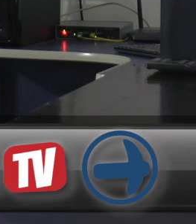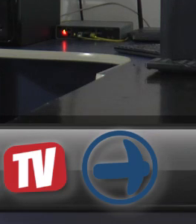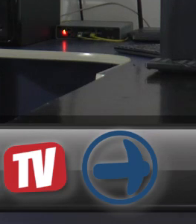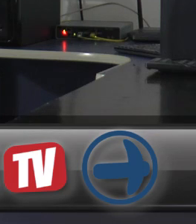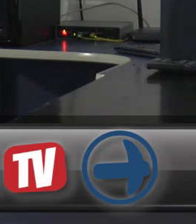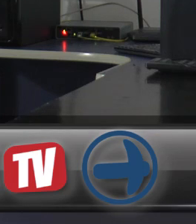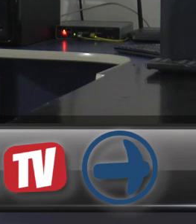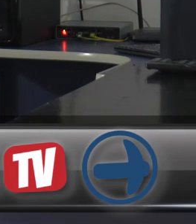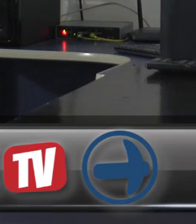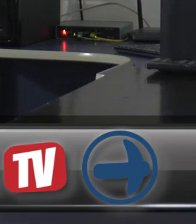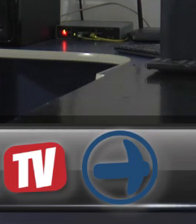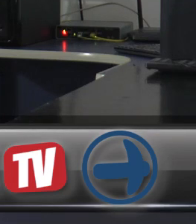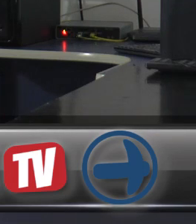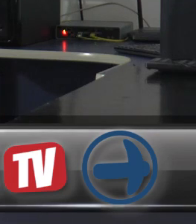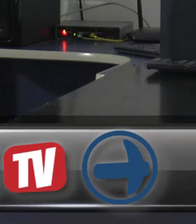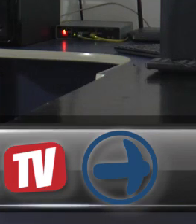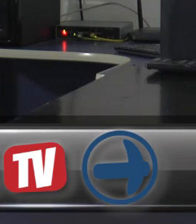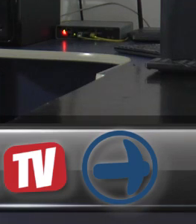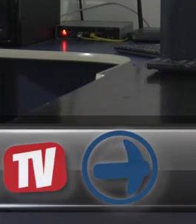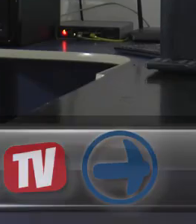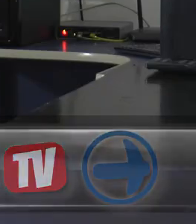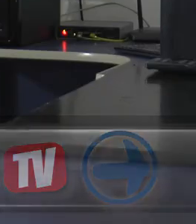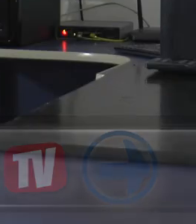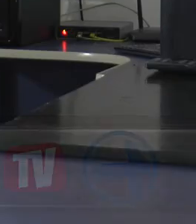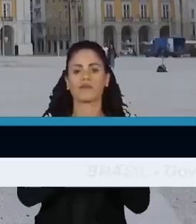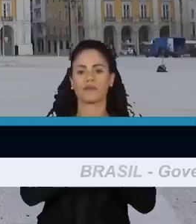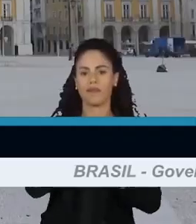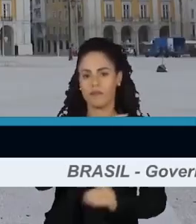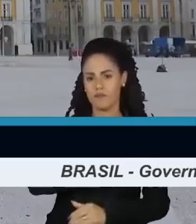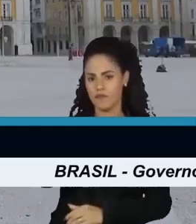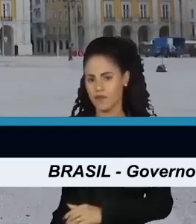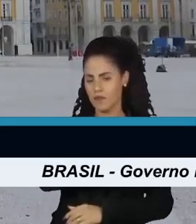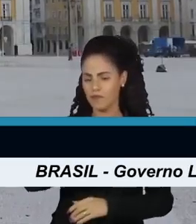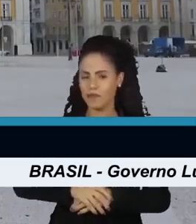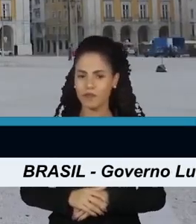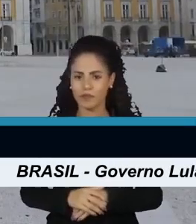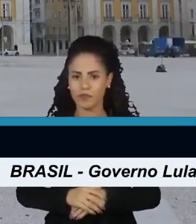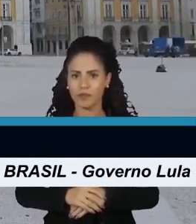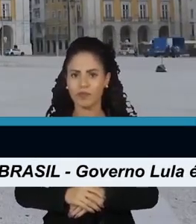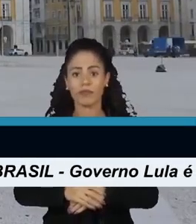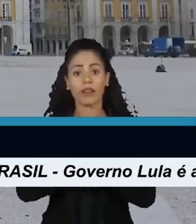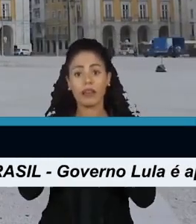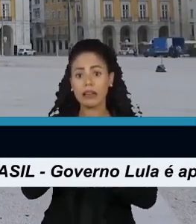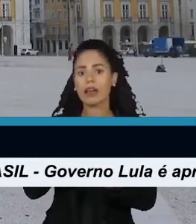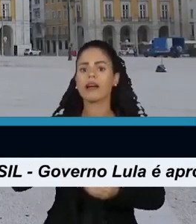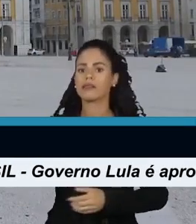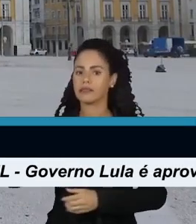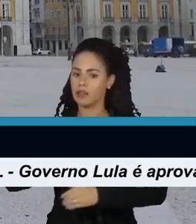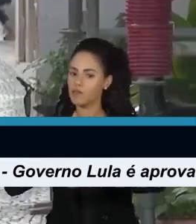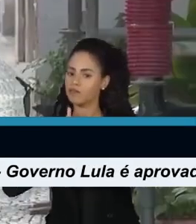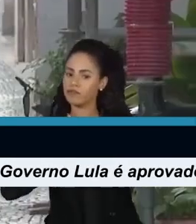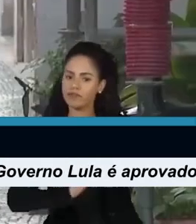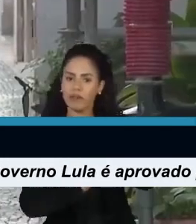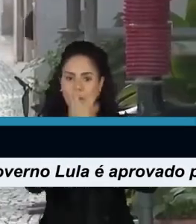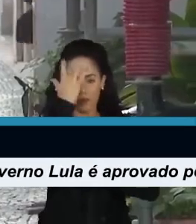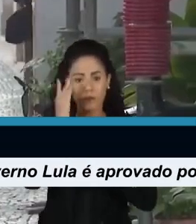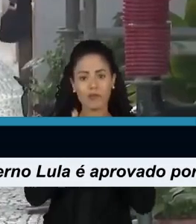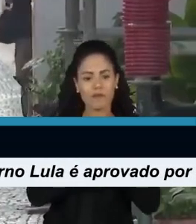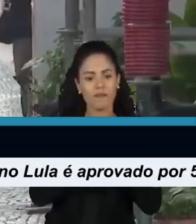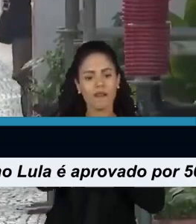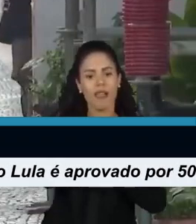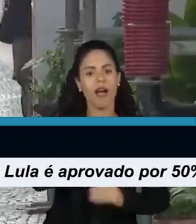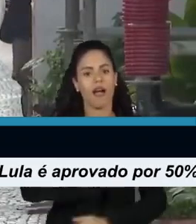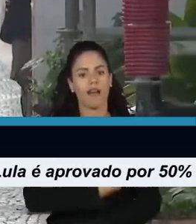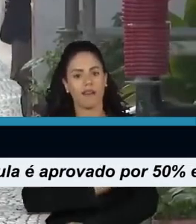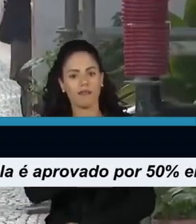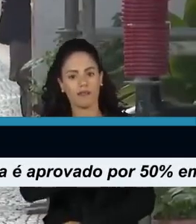no país e dos que ainda pensam em se mudar para lá. Nunca houve tantos estrangeiros vivendo em Portugal.